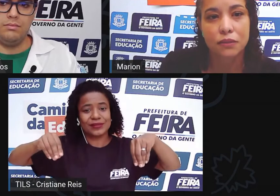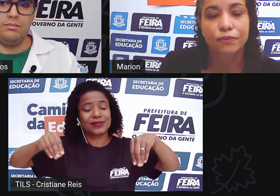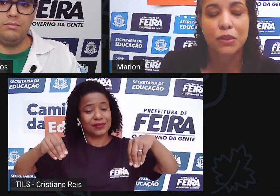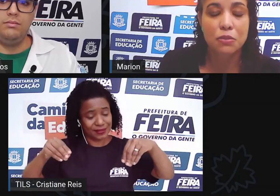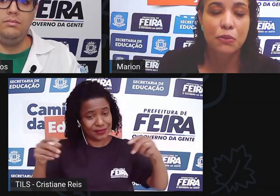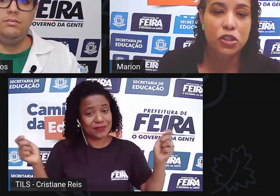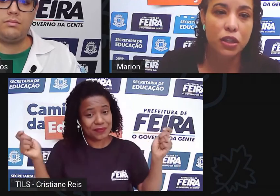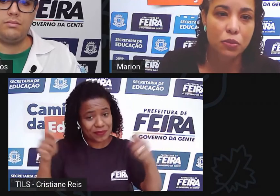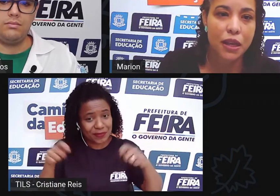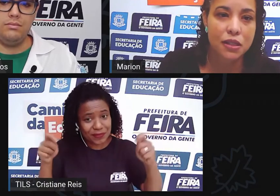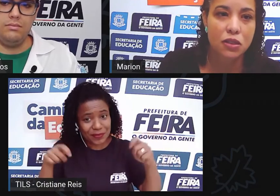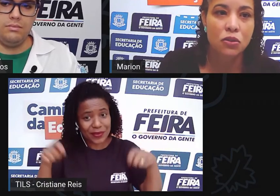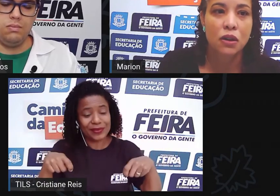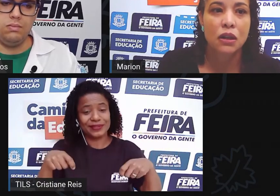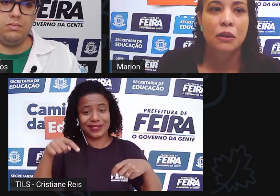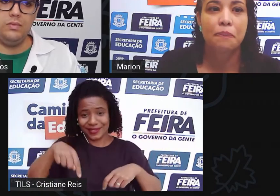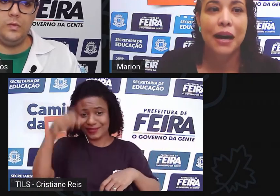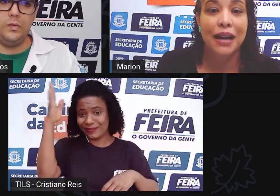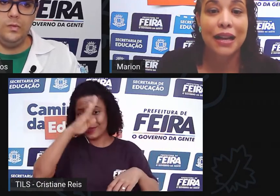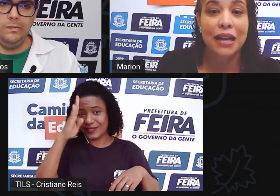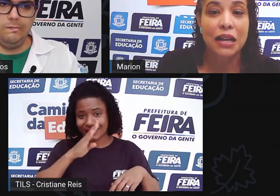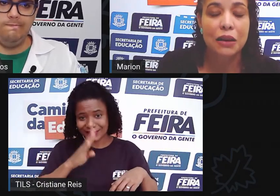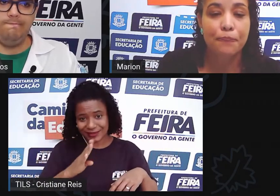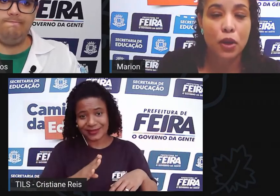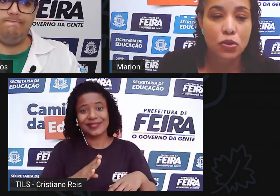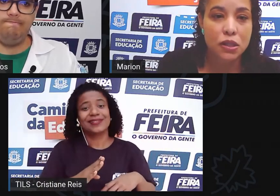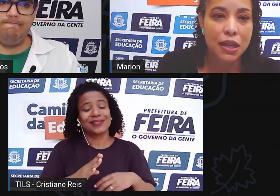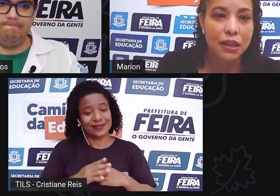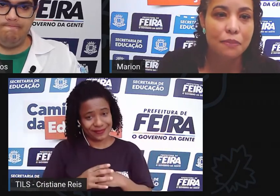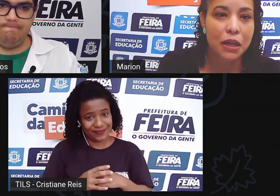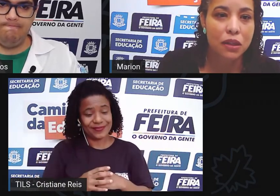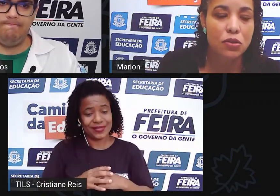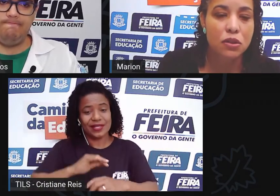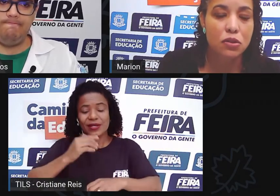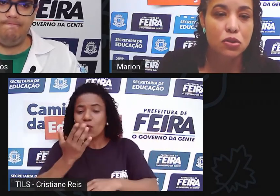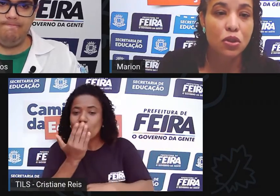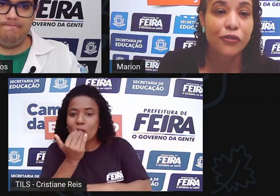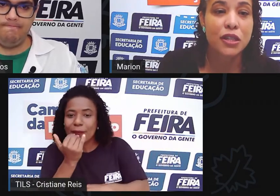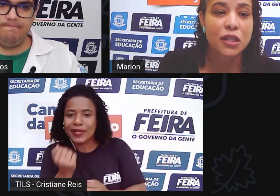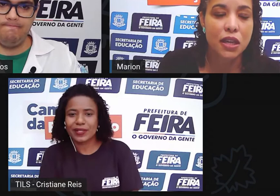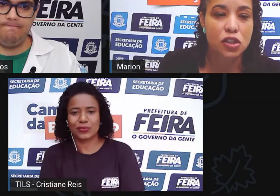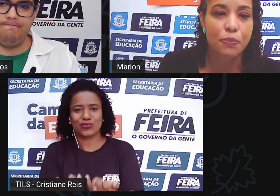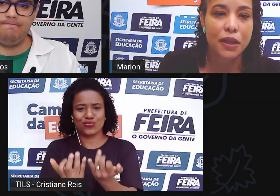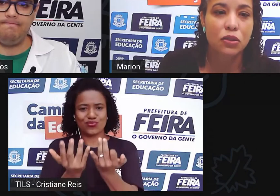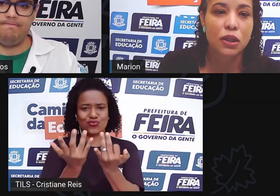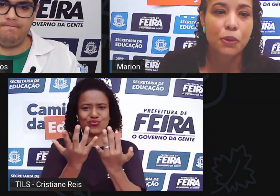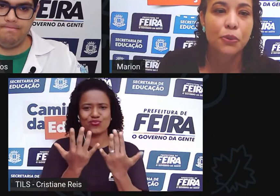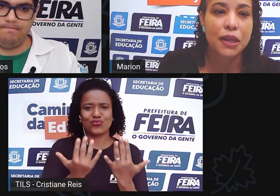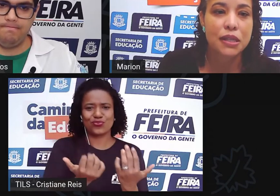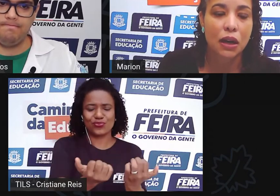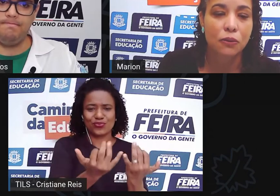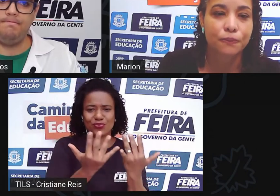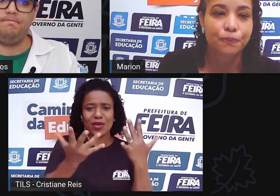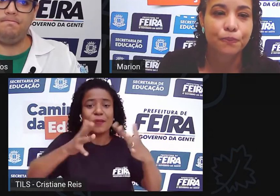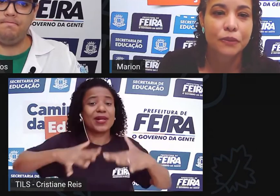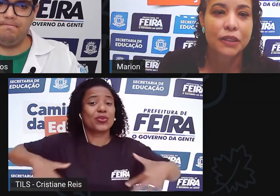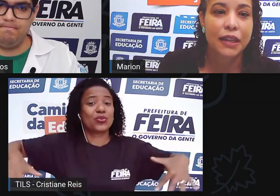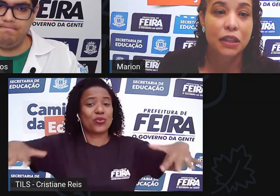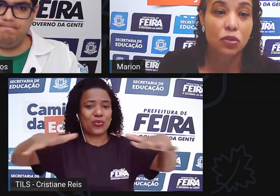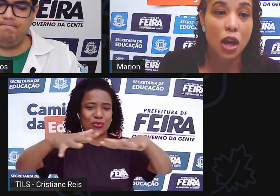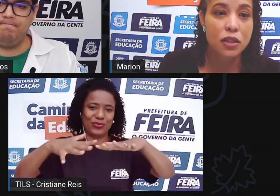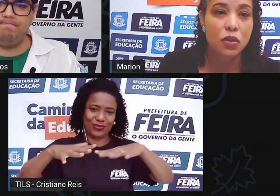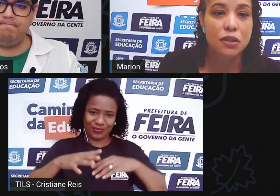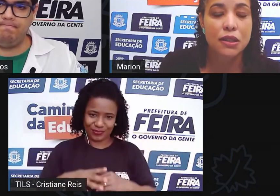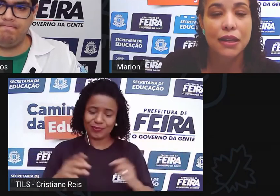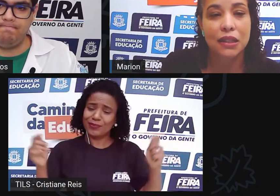condições, principalmente aqui no Brasil, para produzir alimentos suficientes para toda a população. Né?